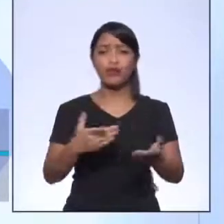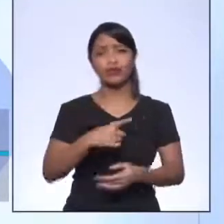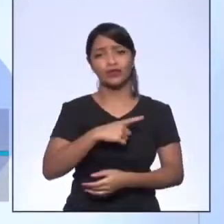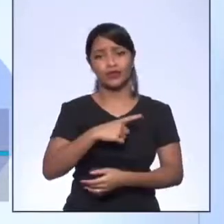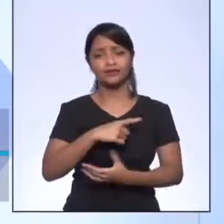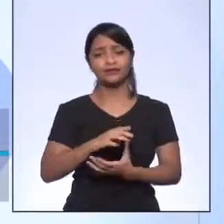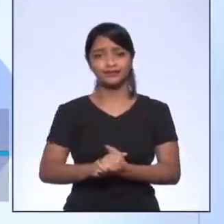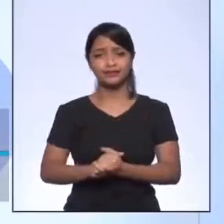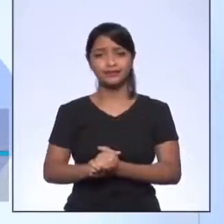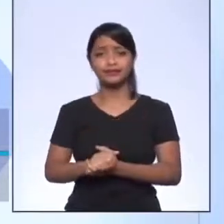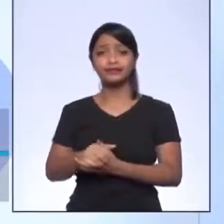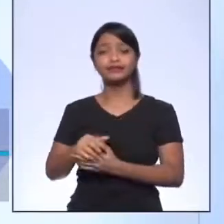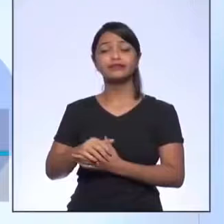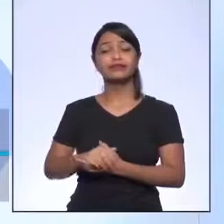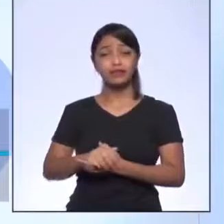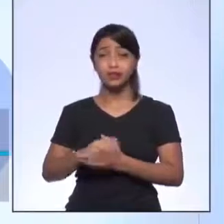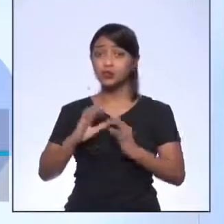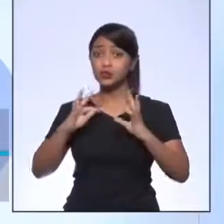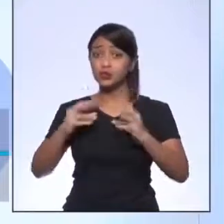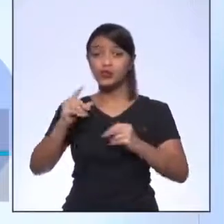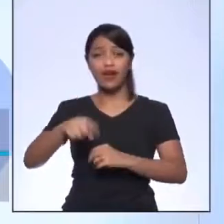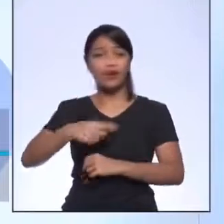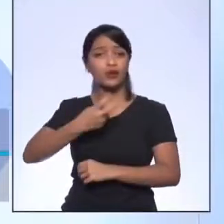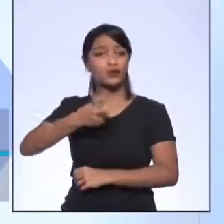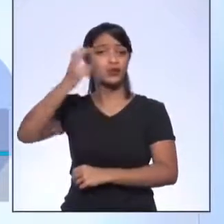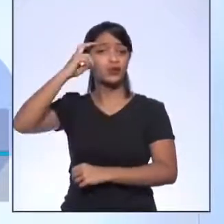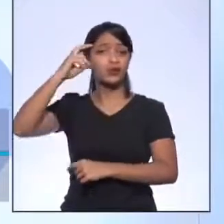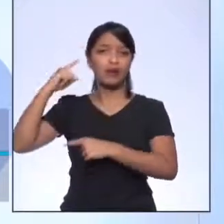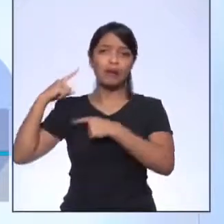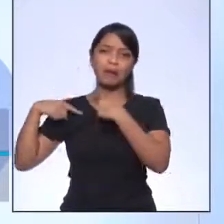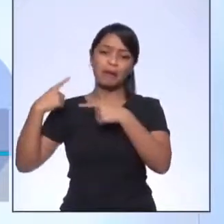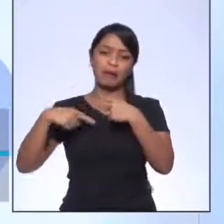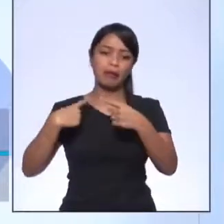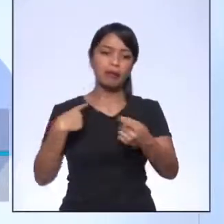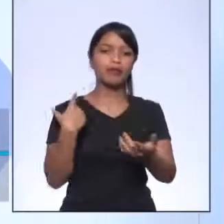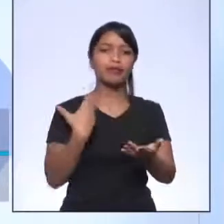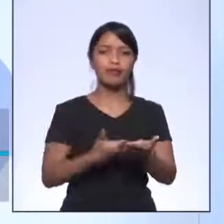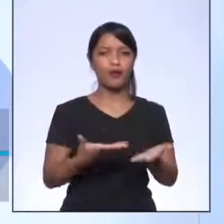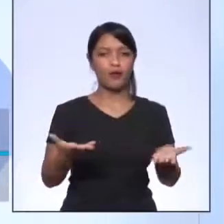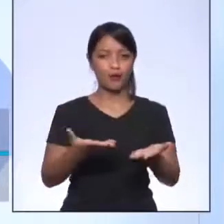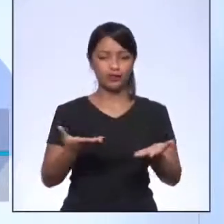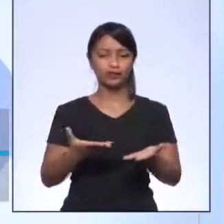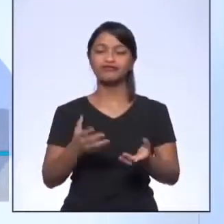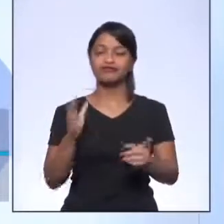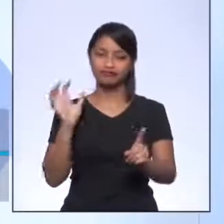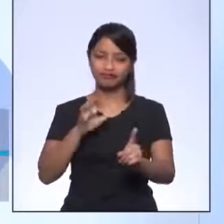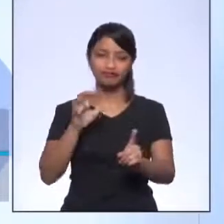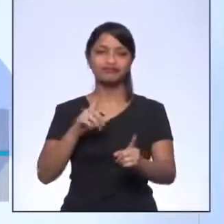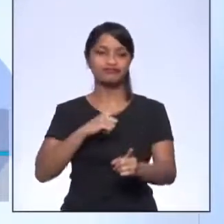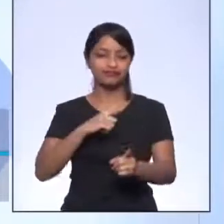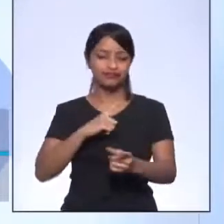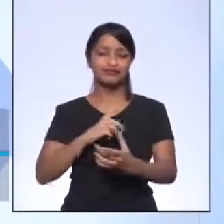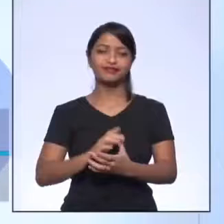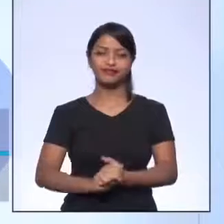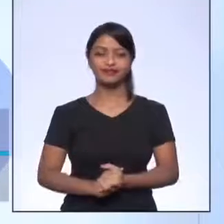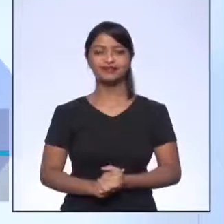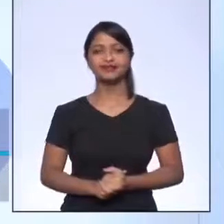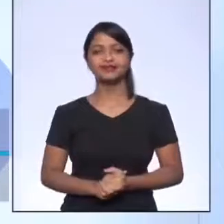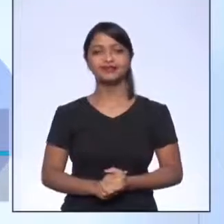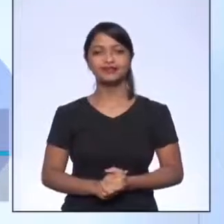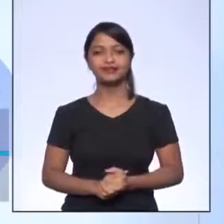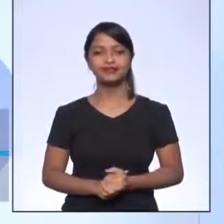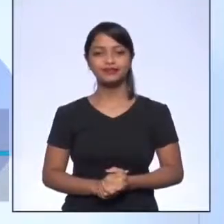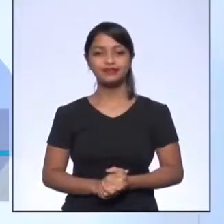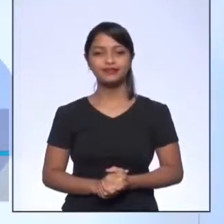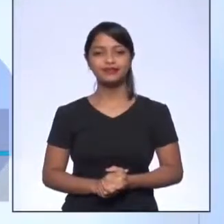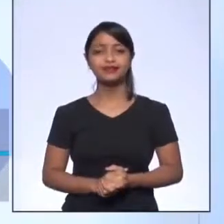que nós chamamos aí de legado cultural. E esse legado cultural, que é a herança que os gregos nos proporcionaram, ela